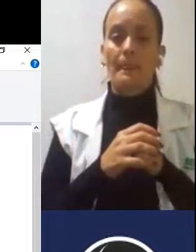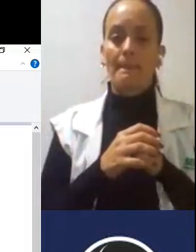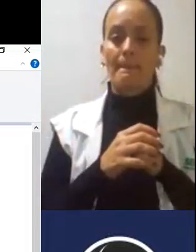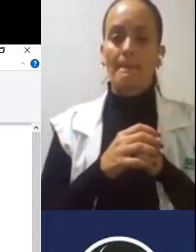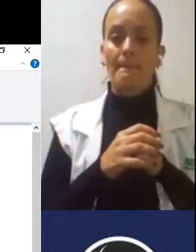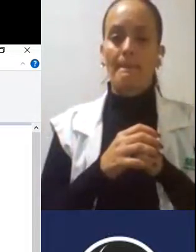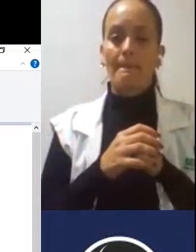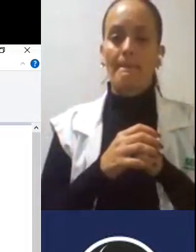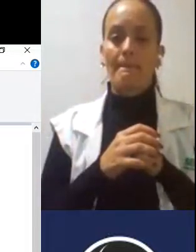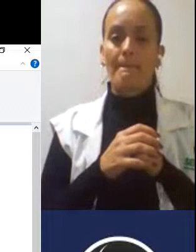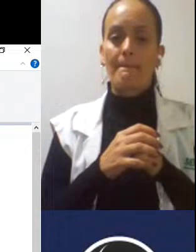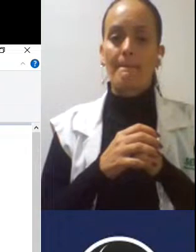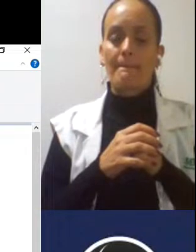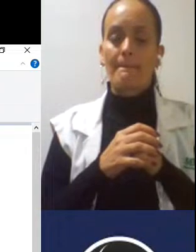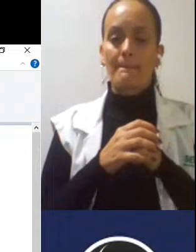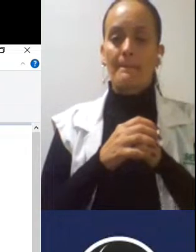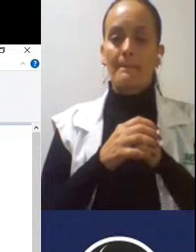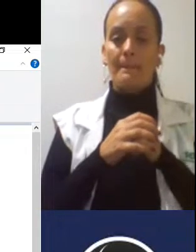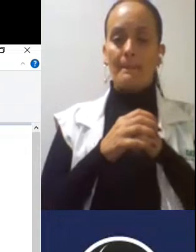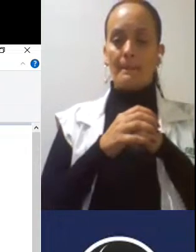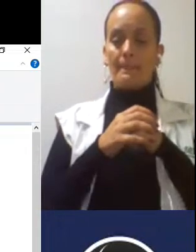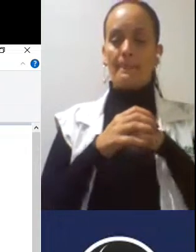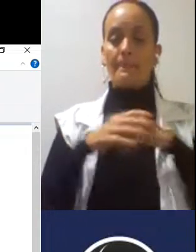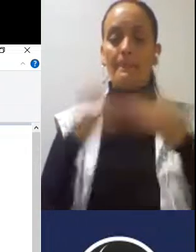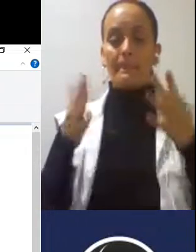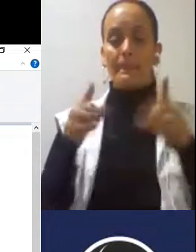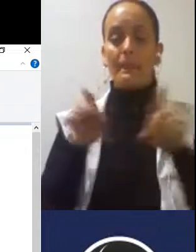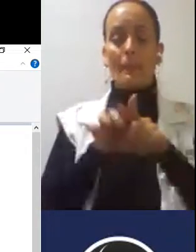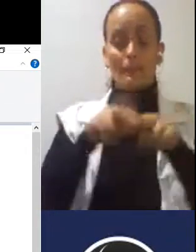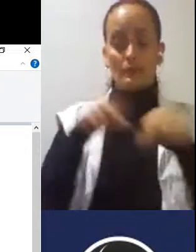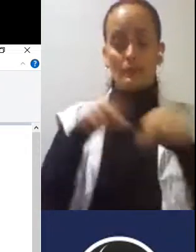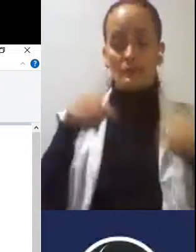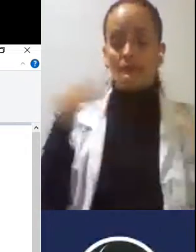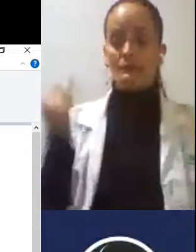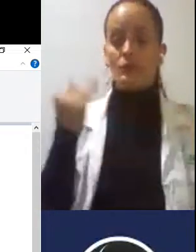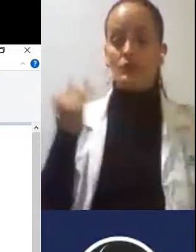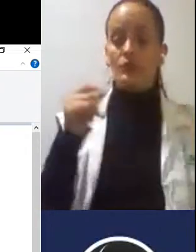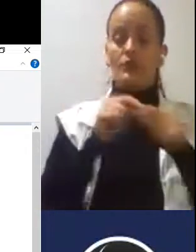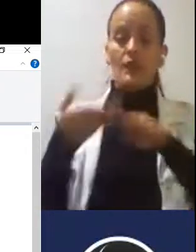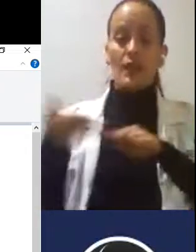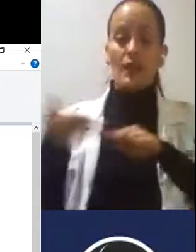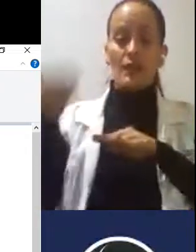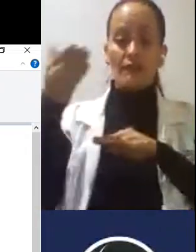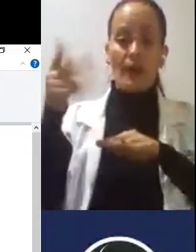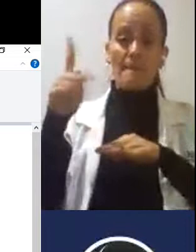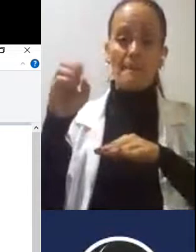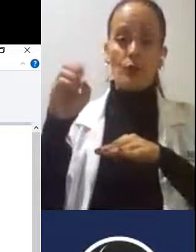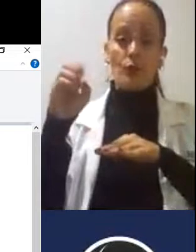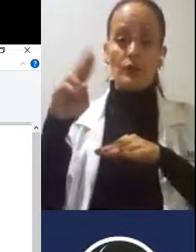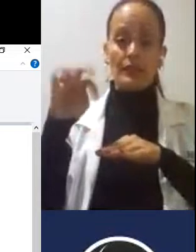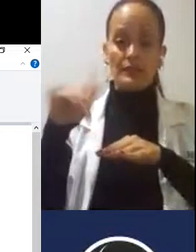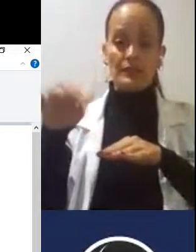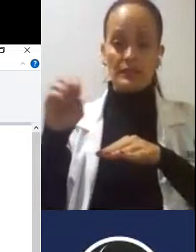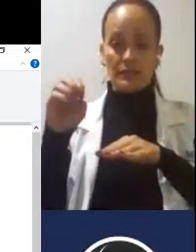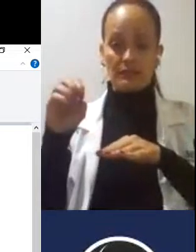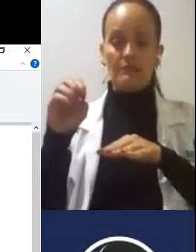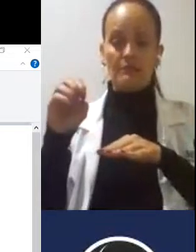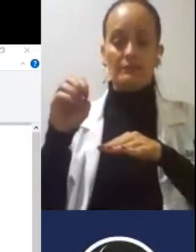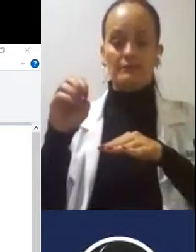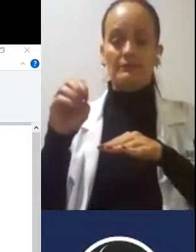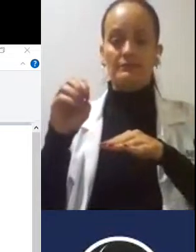do efeito térmico, a gente eleva o potencial para poder diminuir essas perdas. Tranquilo? Então vamos